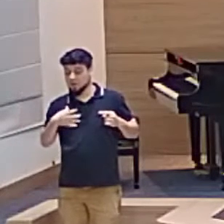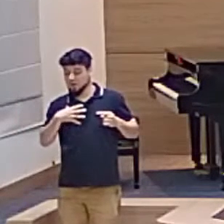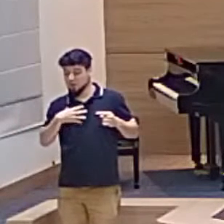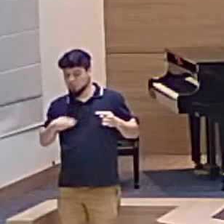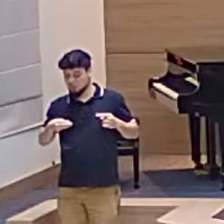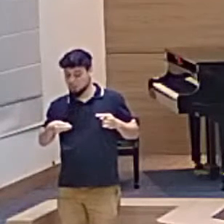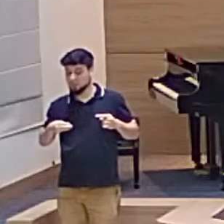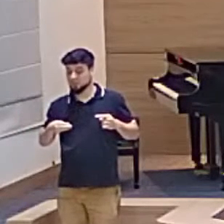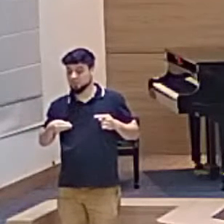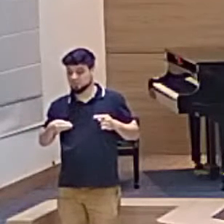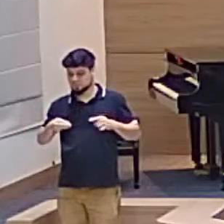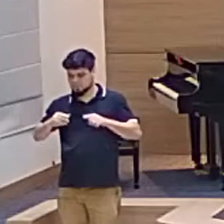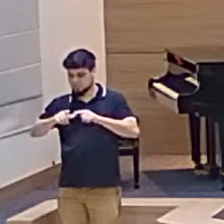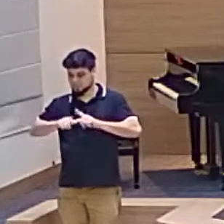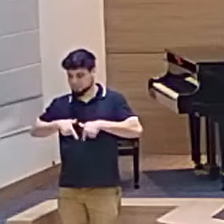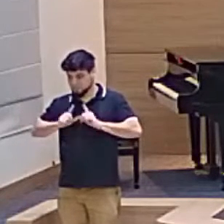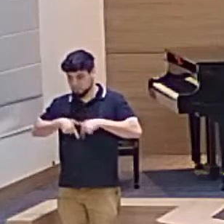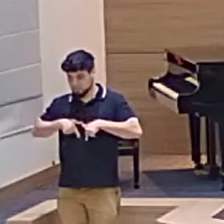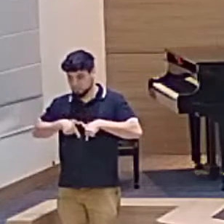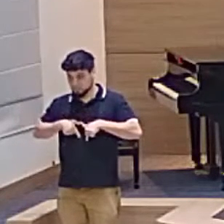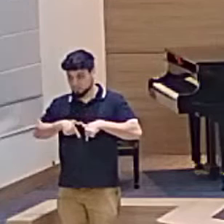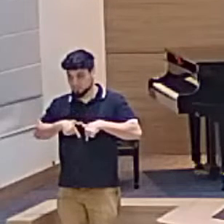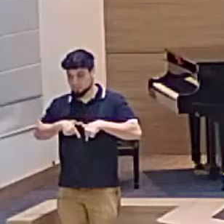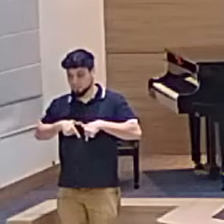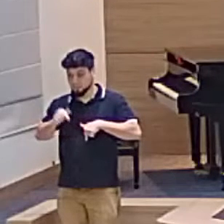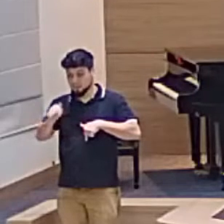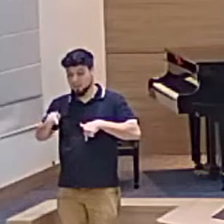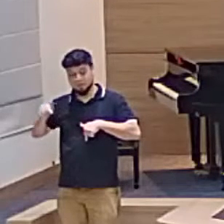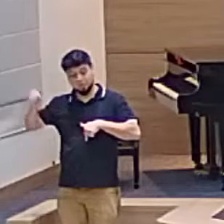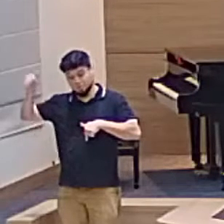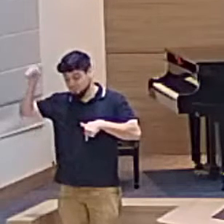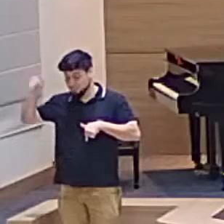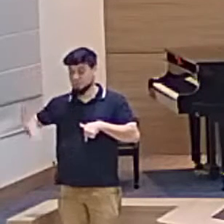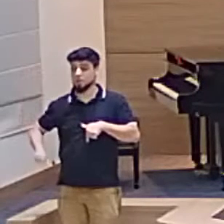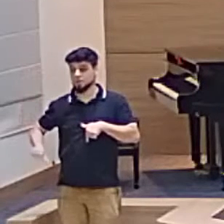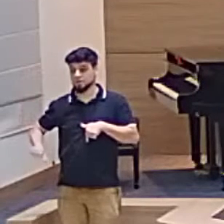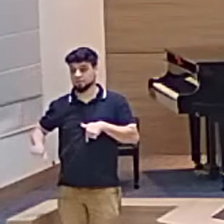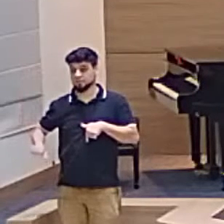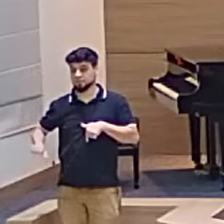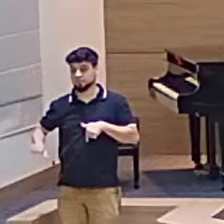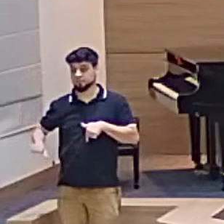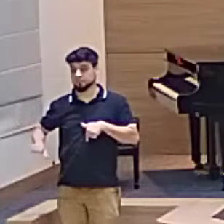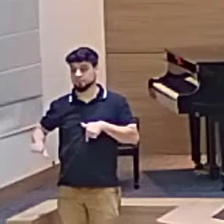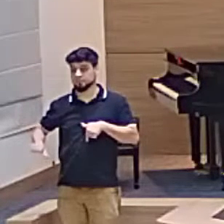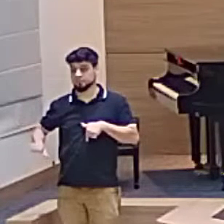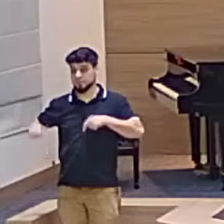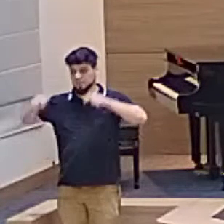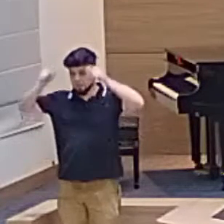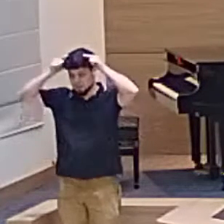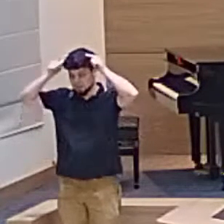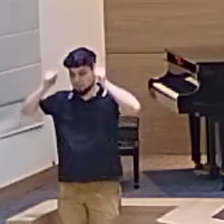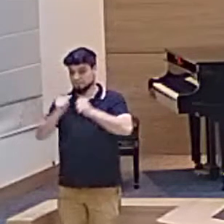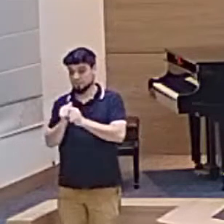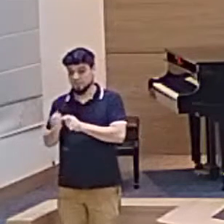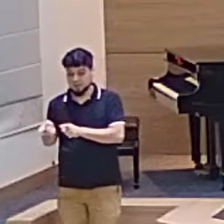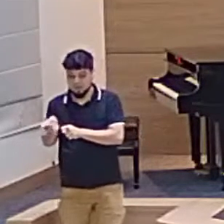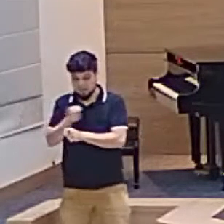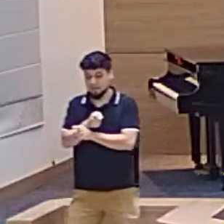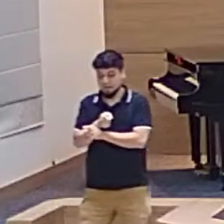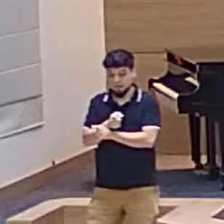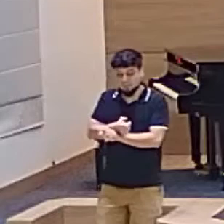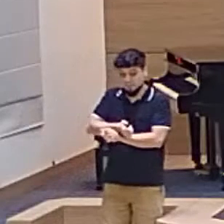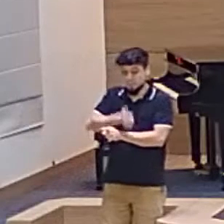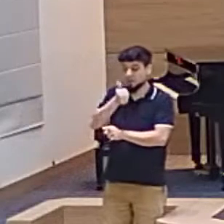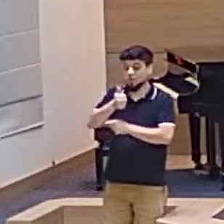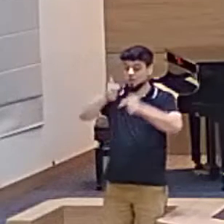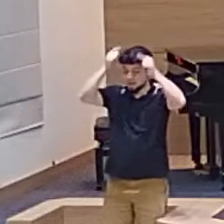nós estamos falando de um dos melhores rei de Israel e o que esse homem faz é simplesmente dizer eu não